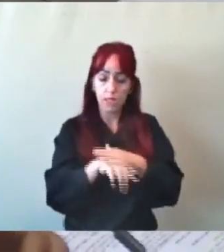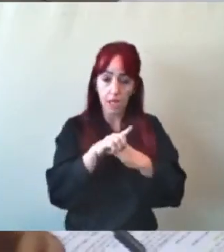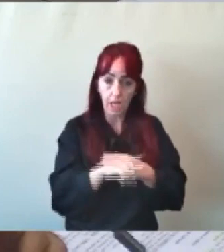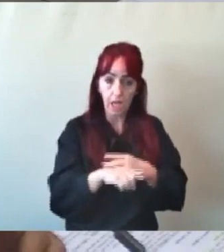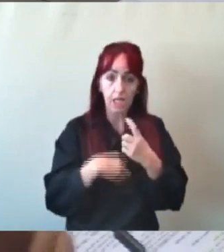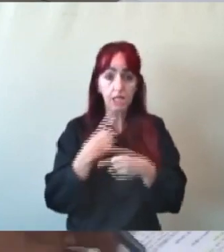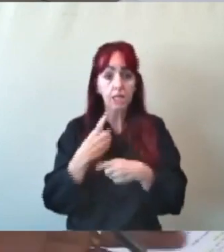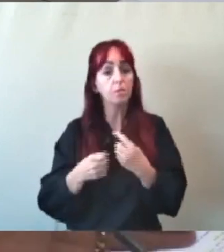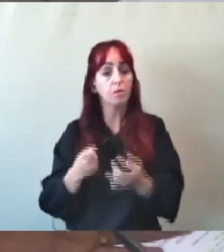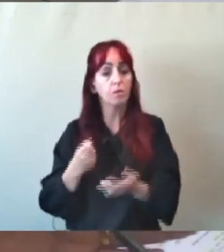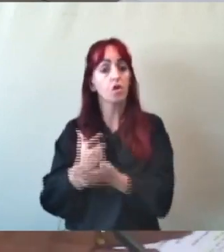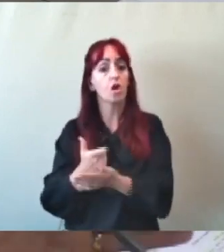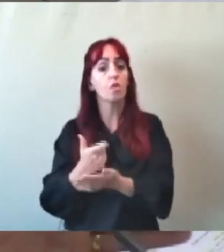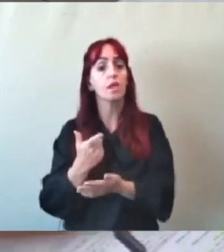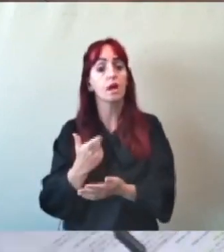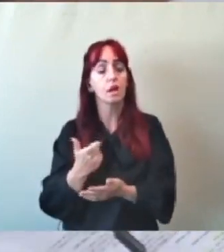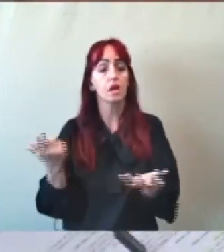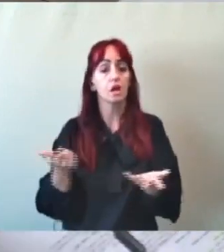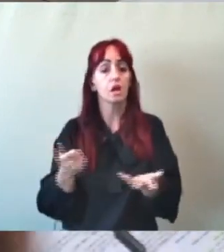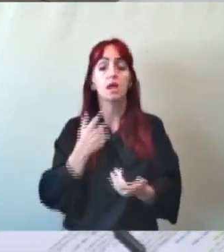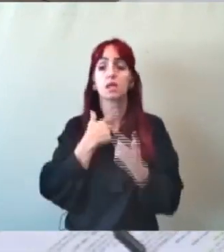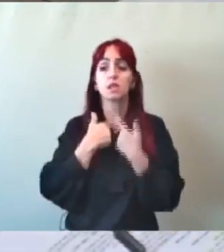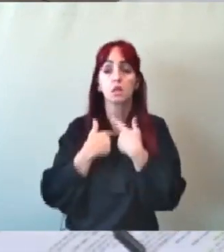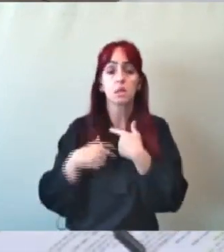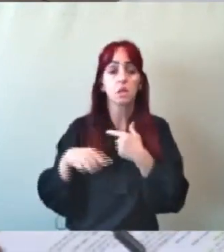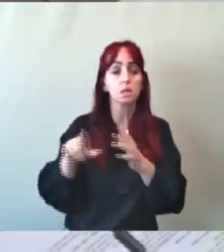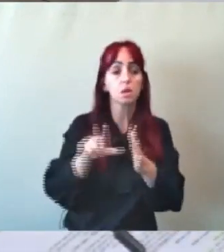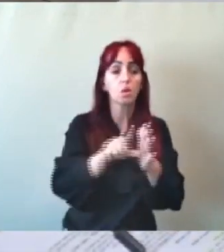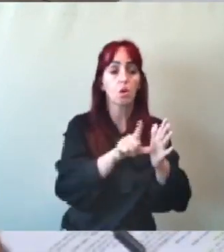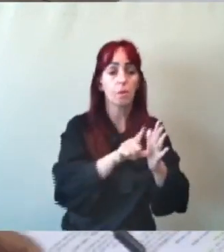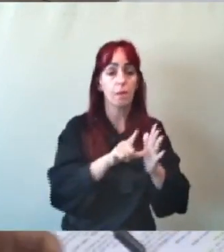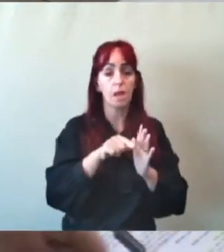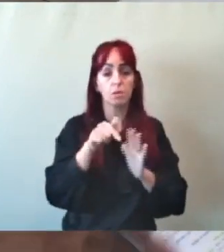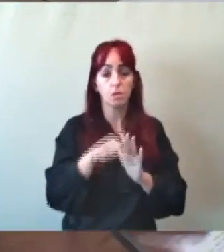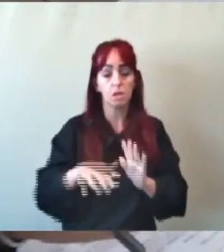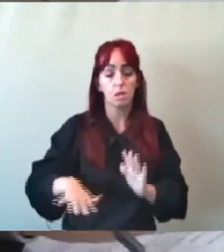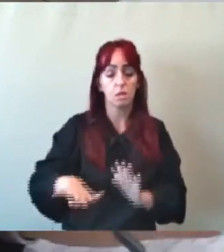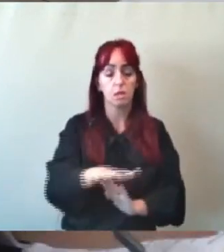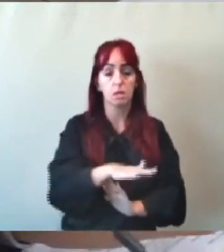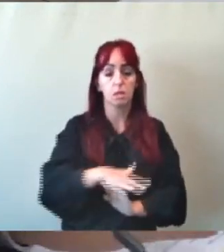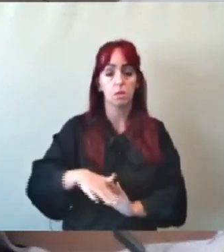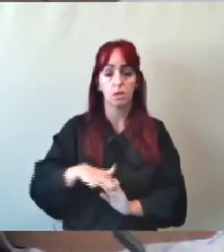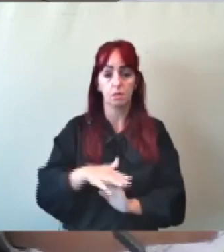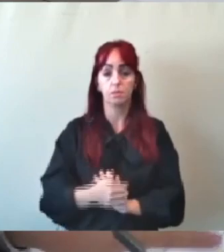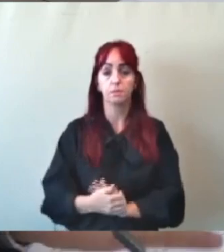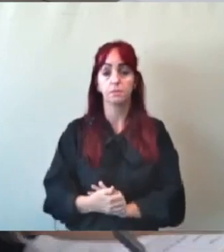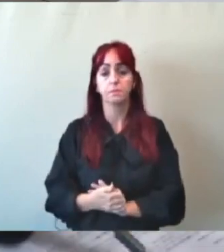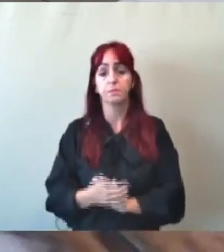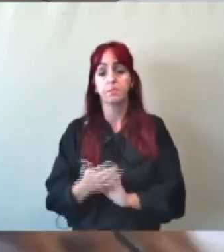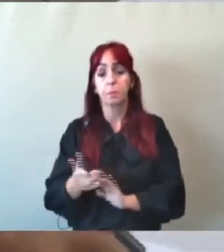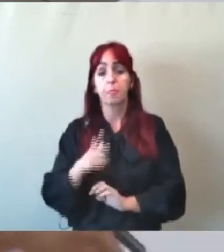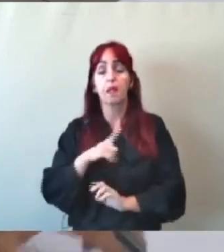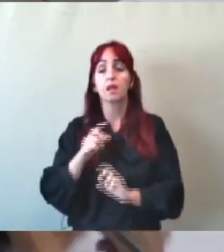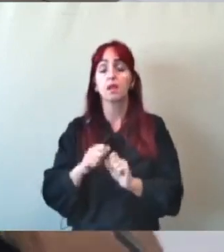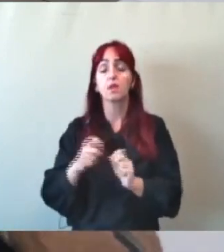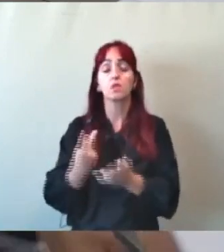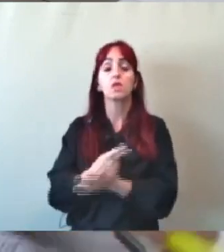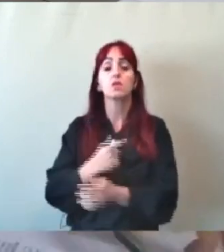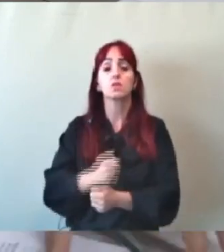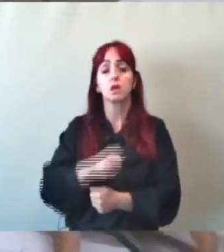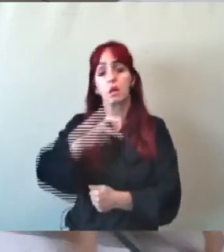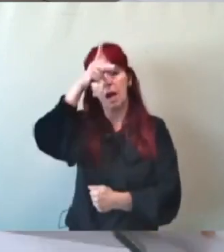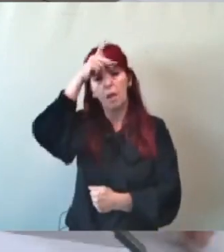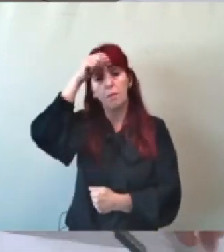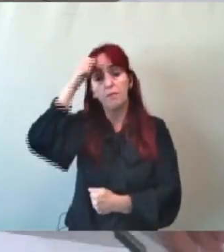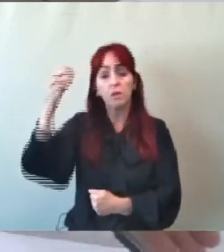que deseja no comércio, ali naquele bairro Abildiniz. Aí vem a prefeitura, coloca